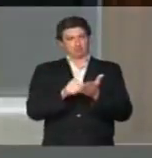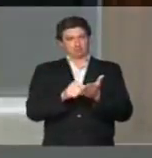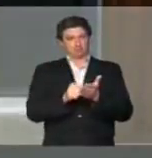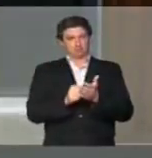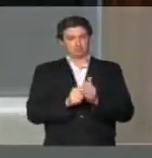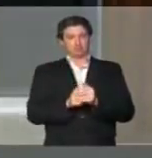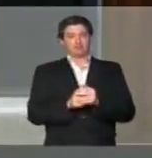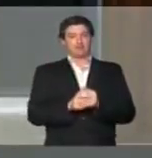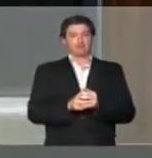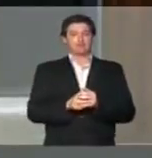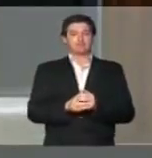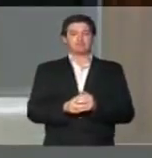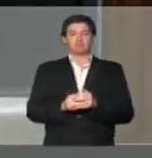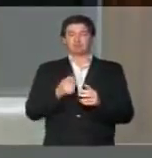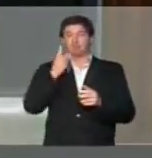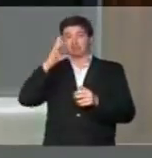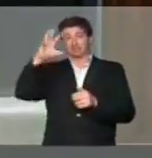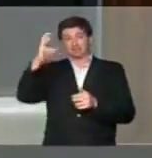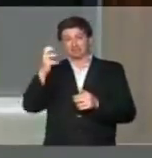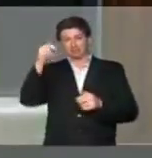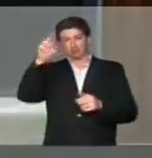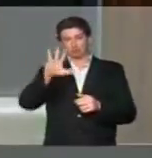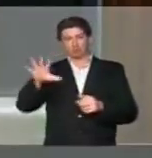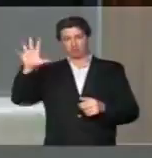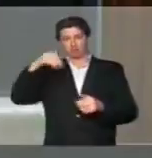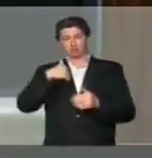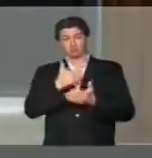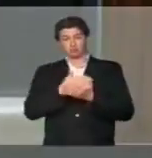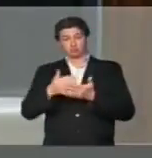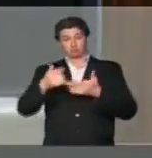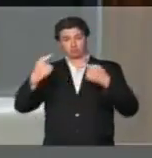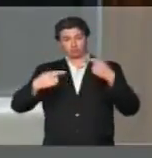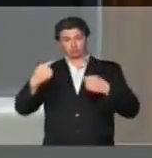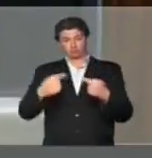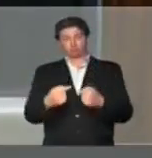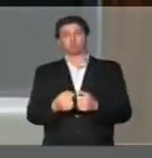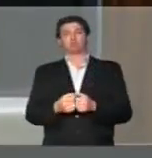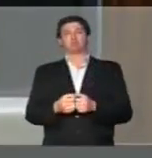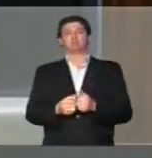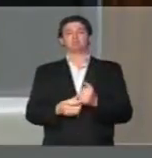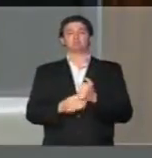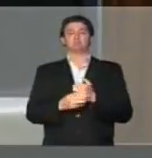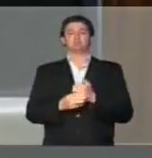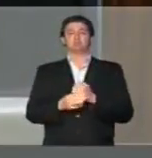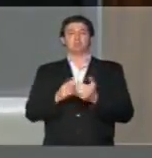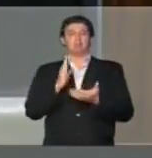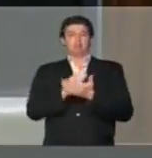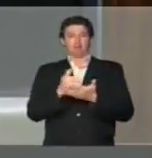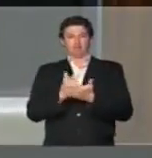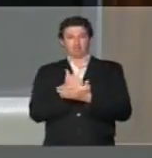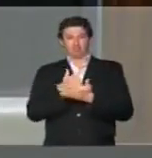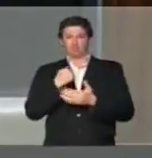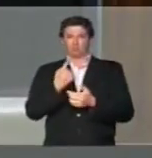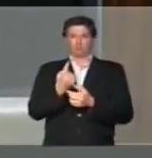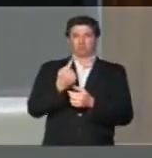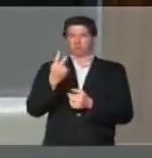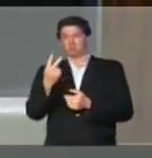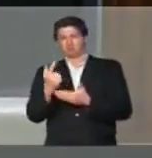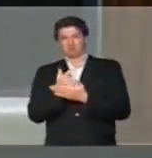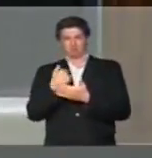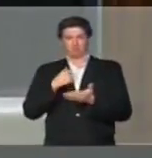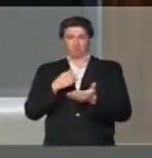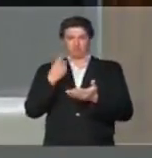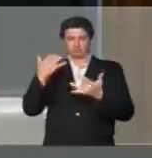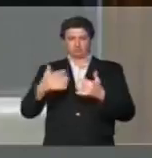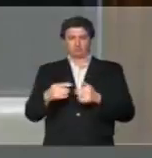falando sobre seca. Eu vou ler apenas uma página aqui, ou 2 desse livro, porque